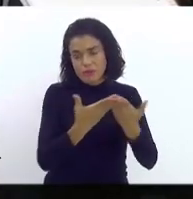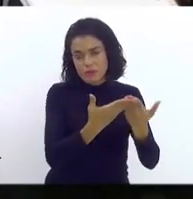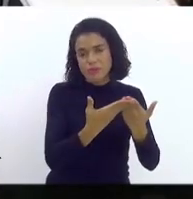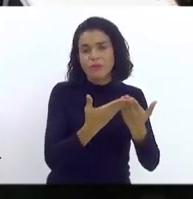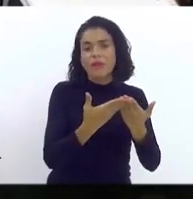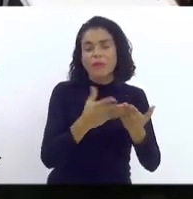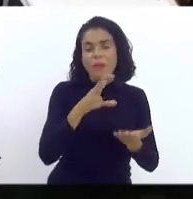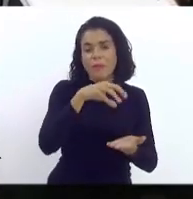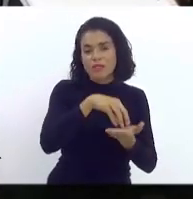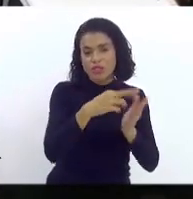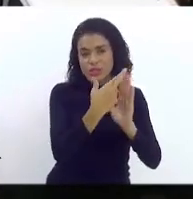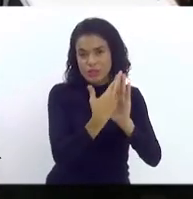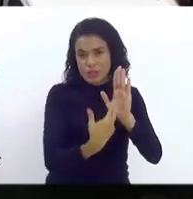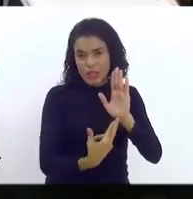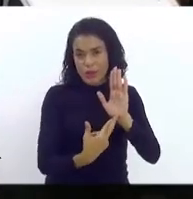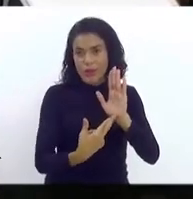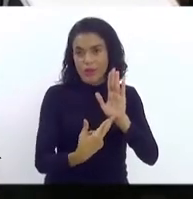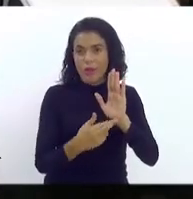reguladora. Mas